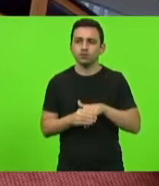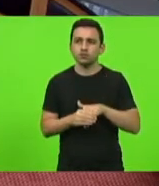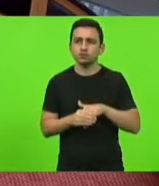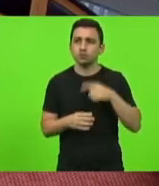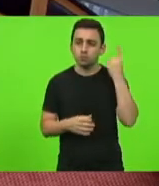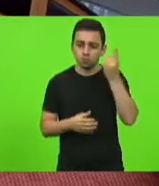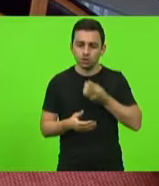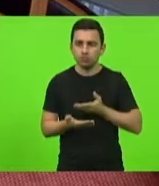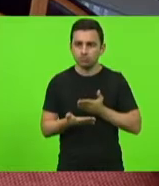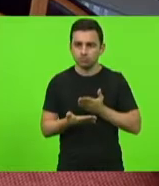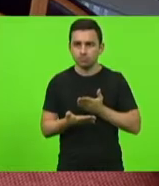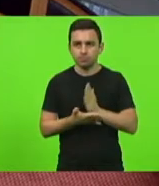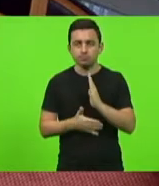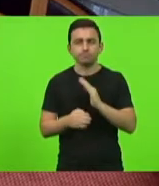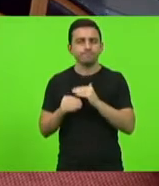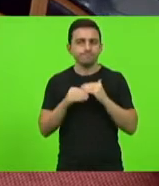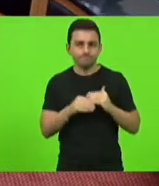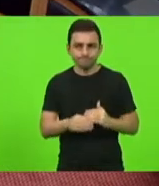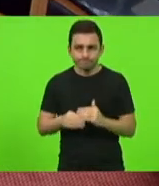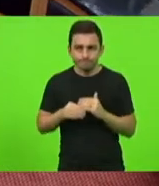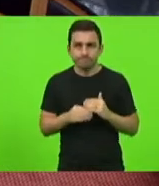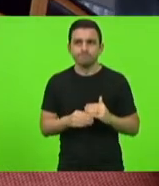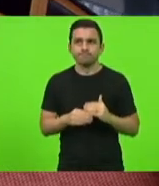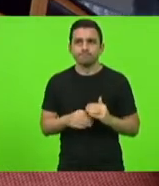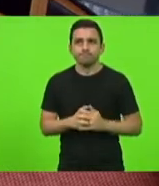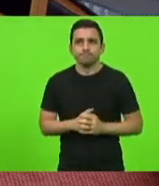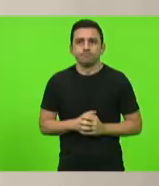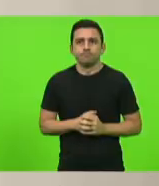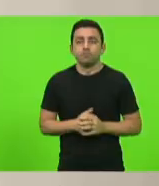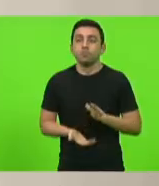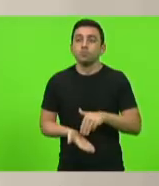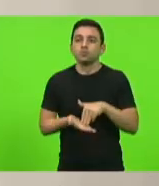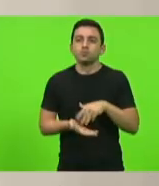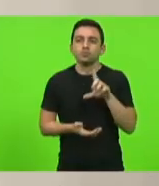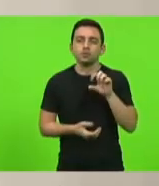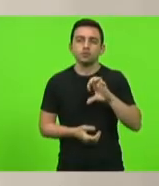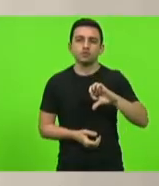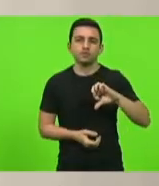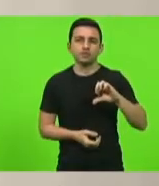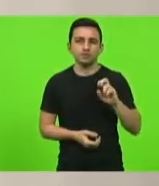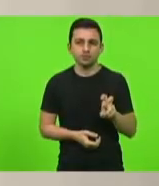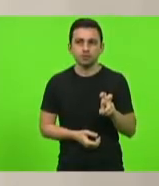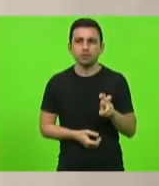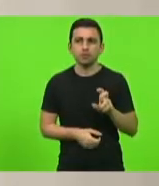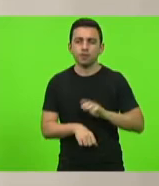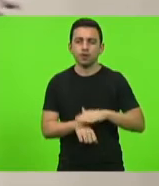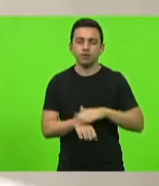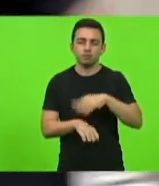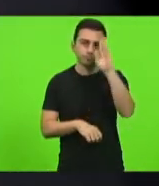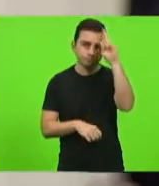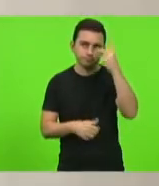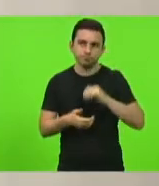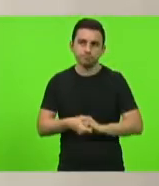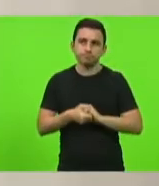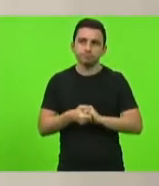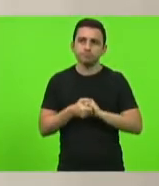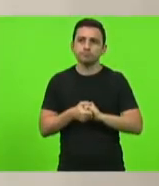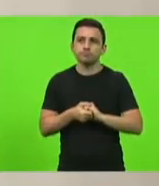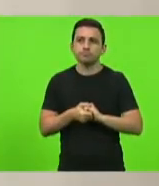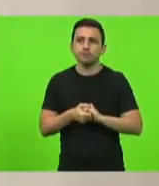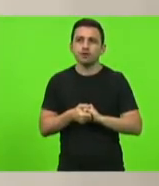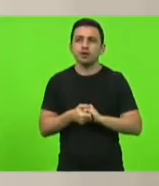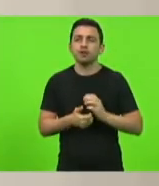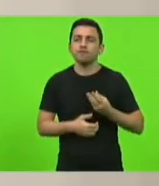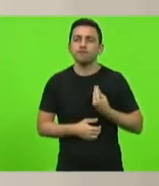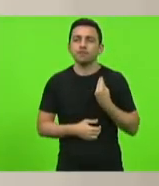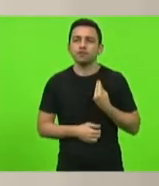encontram. Aprovado por unanimidade. Moção 1095, autor deputada Paulinha, cumprimentando a vida e